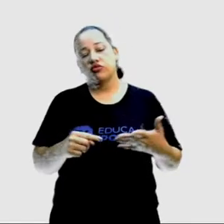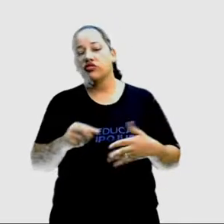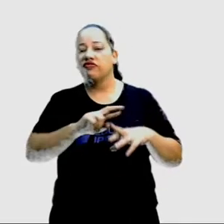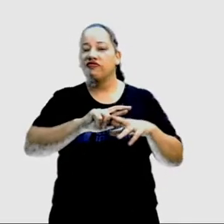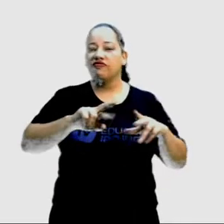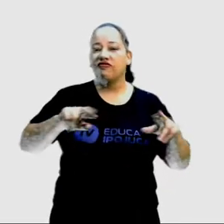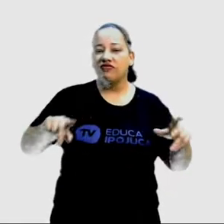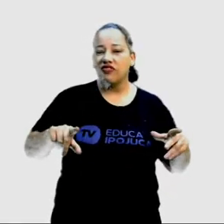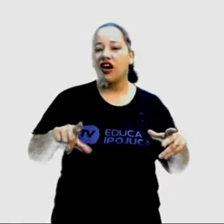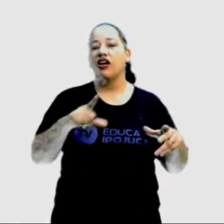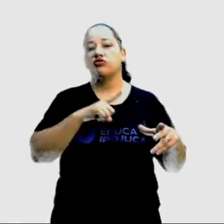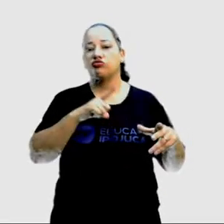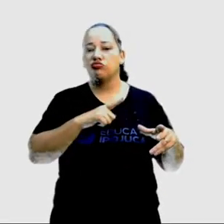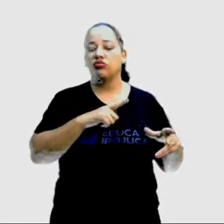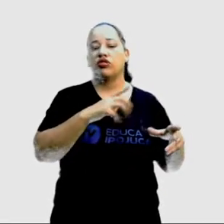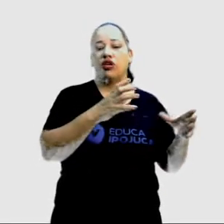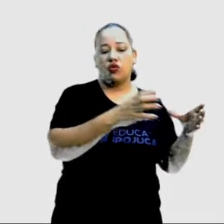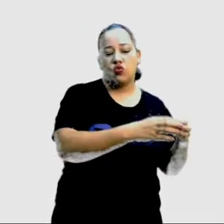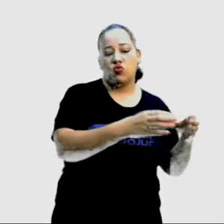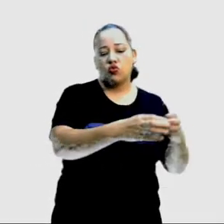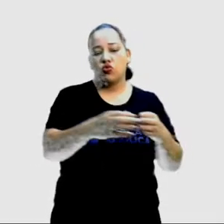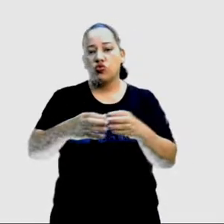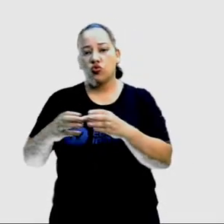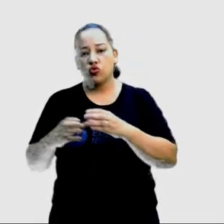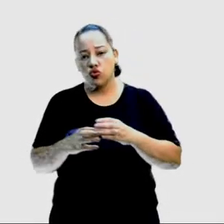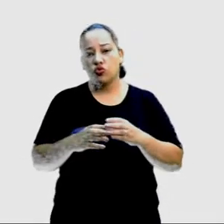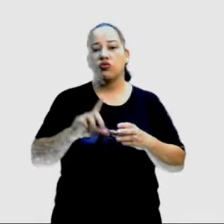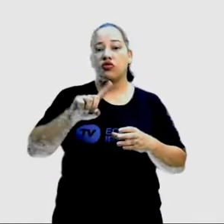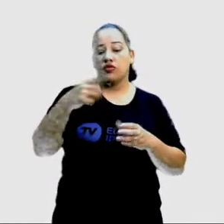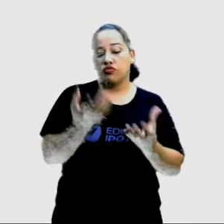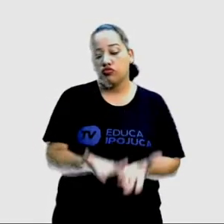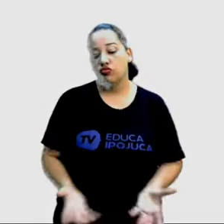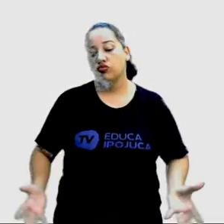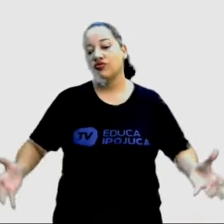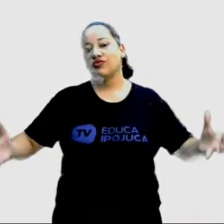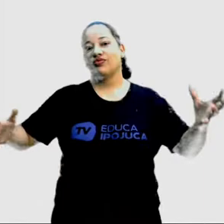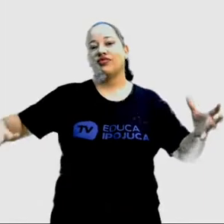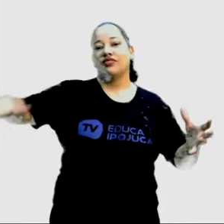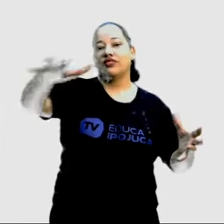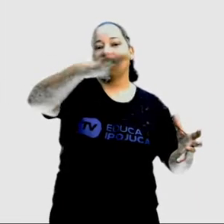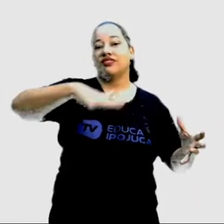de população, e esse ecossistema, esse todo que vivemos.